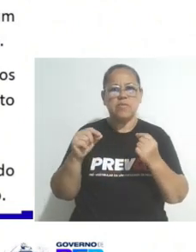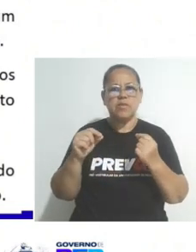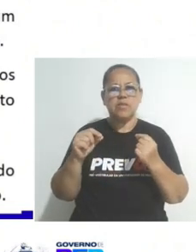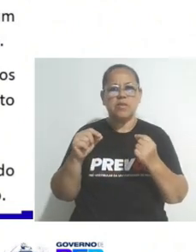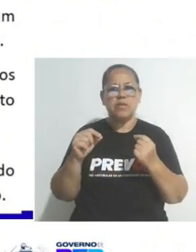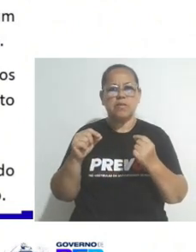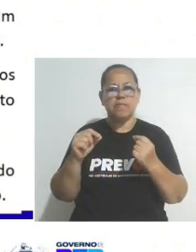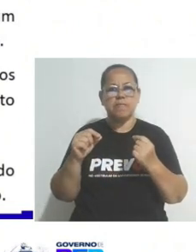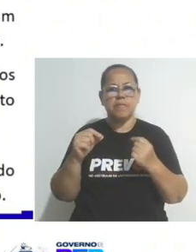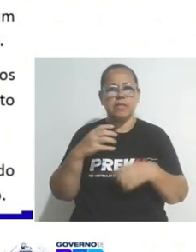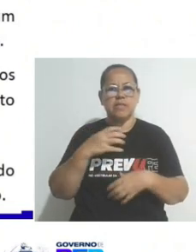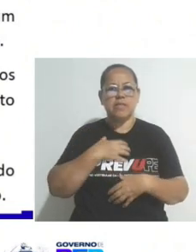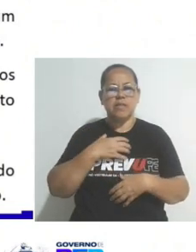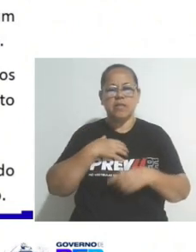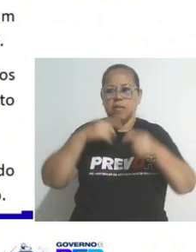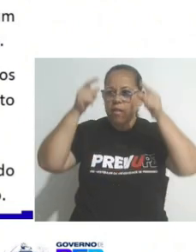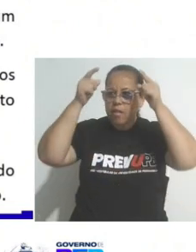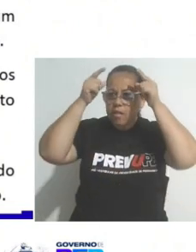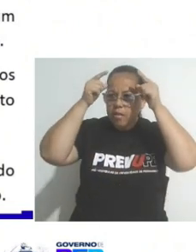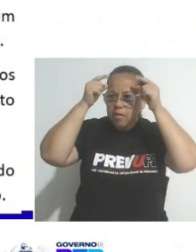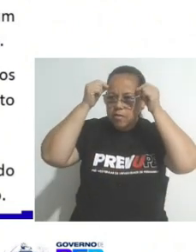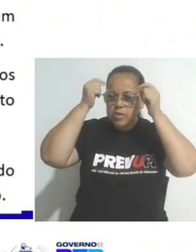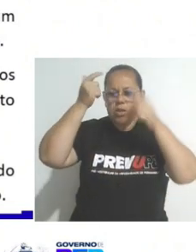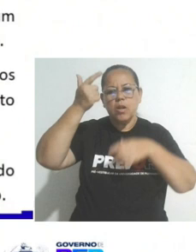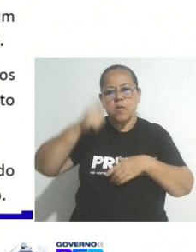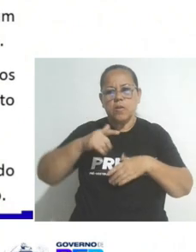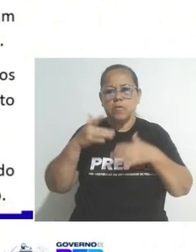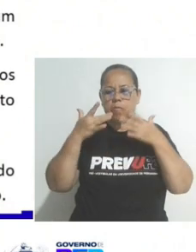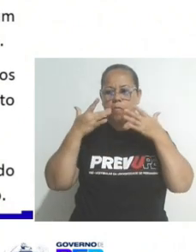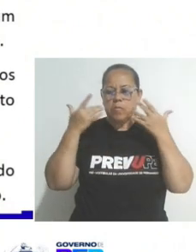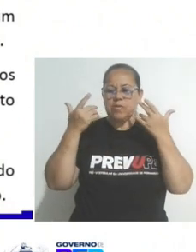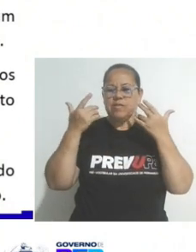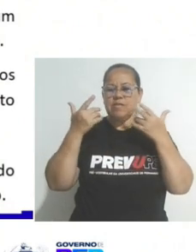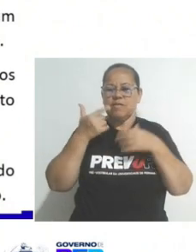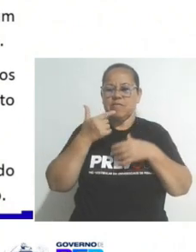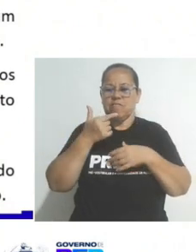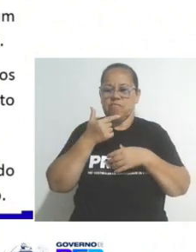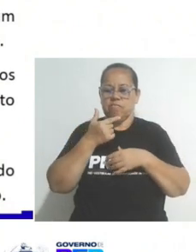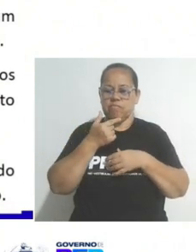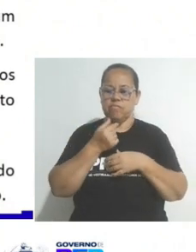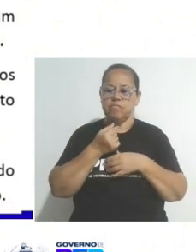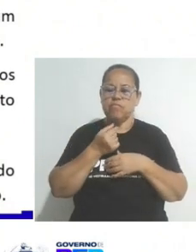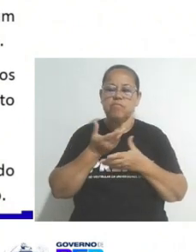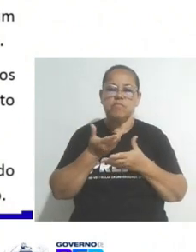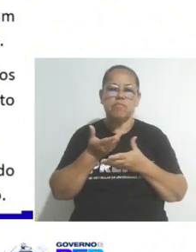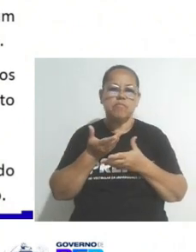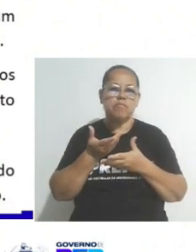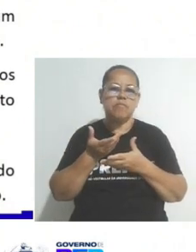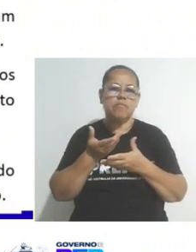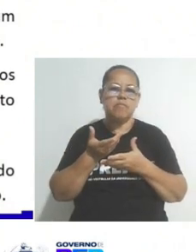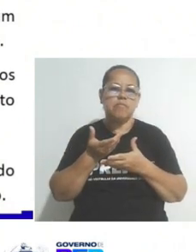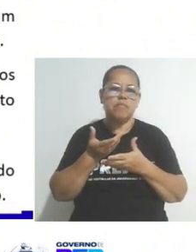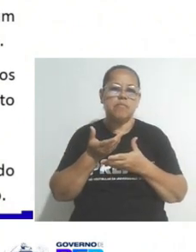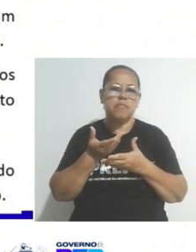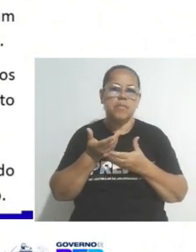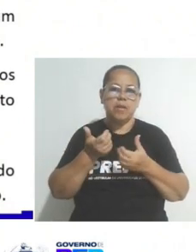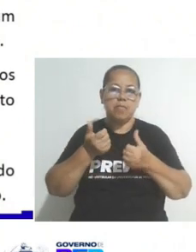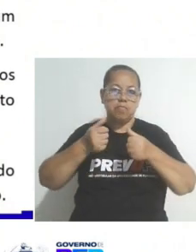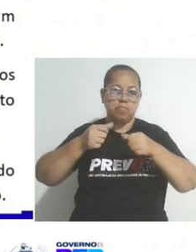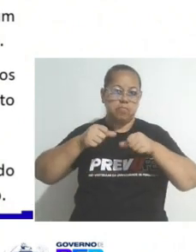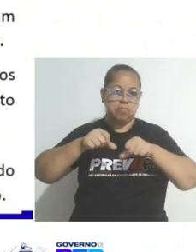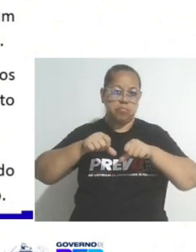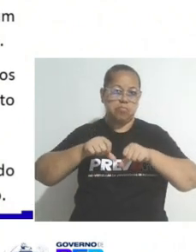se aliviar vestiu drama uma última vez se liquidou em sua liquidez